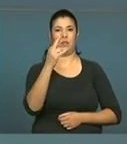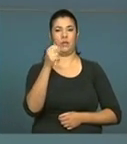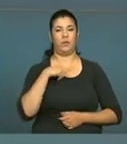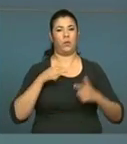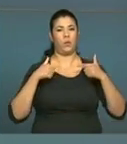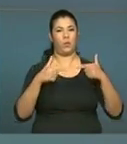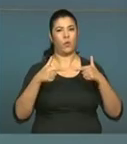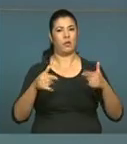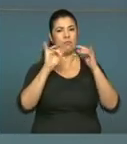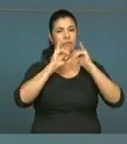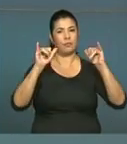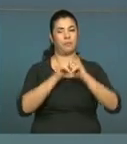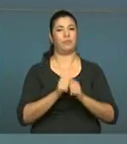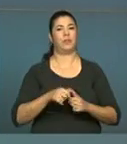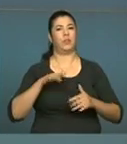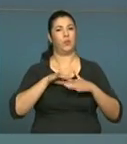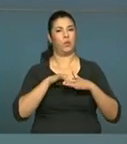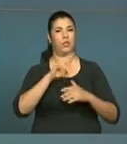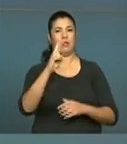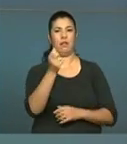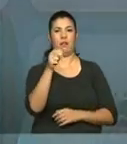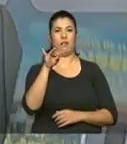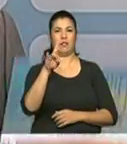combate à hanseníase.